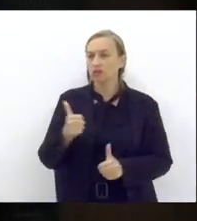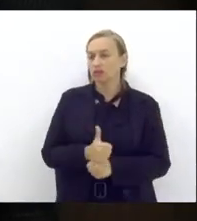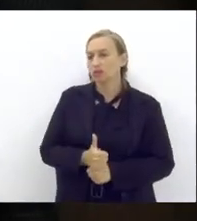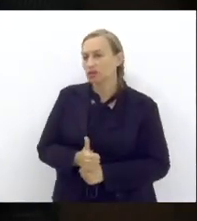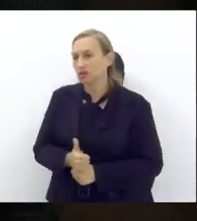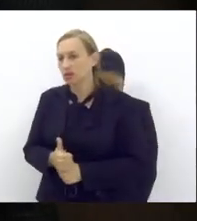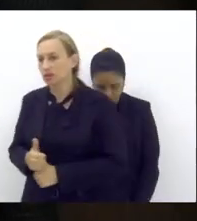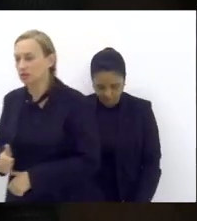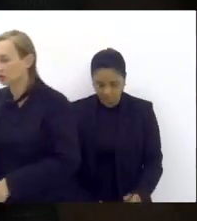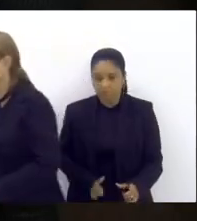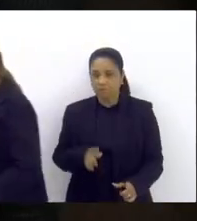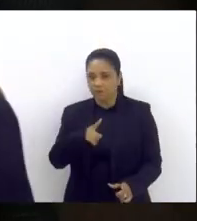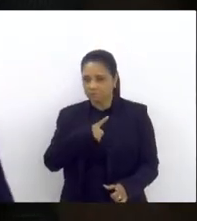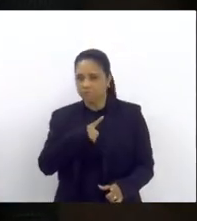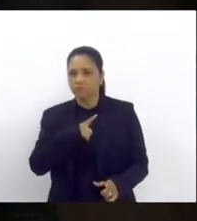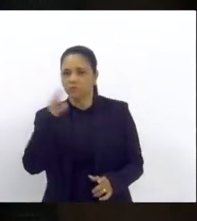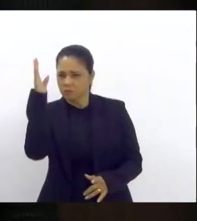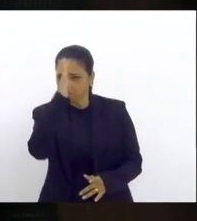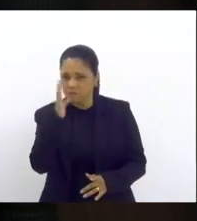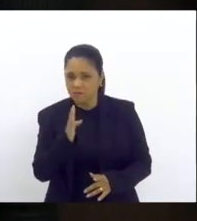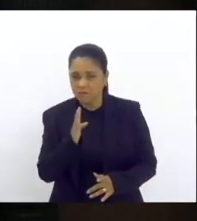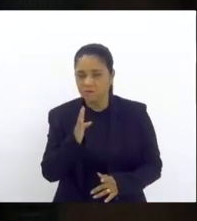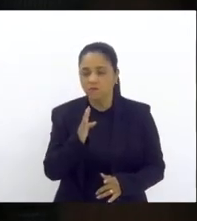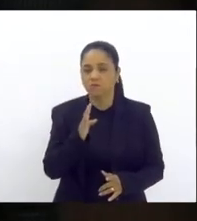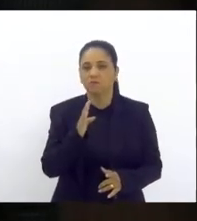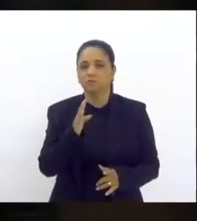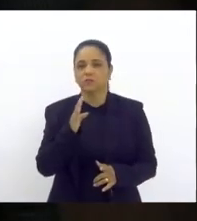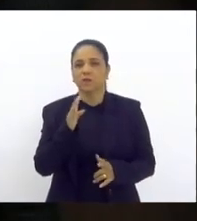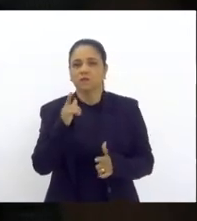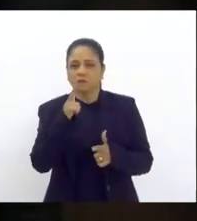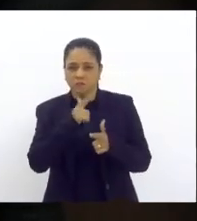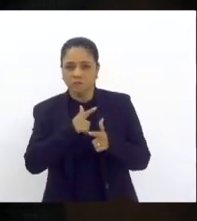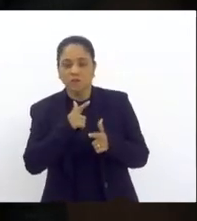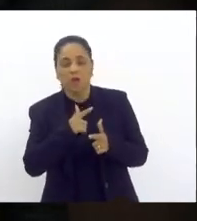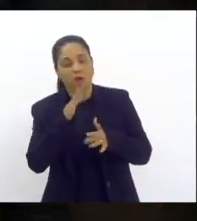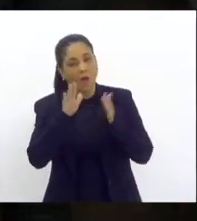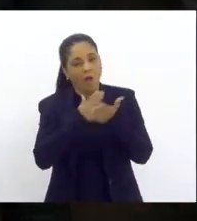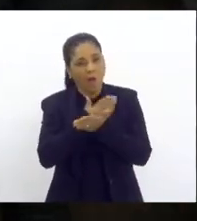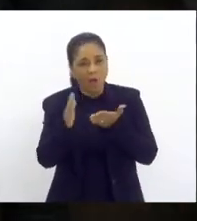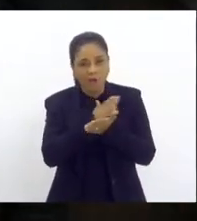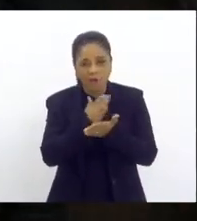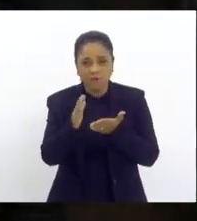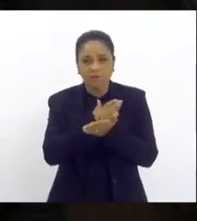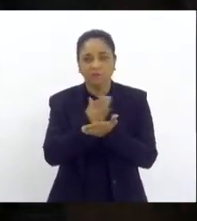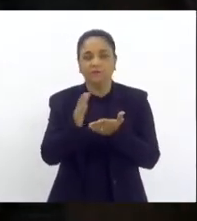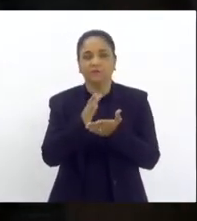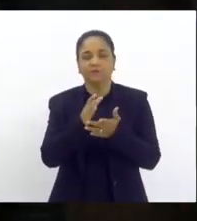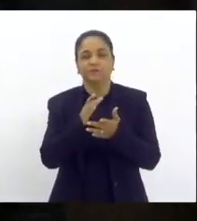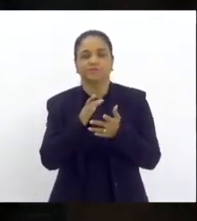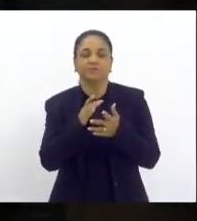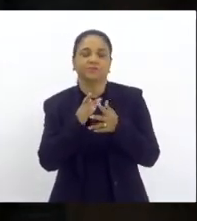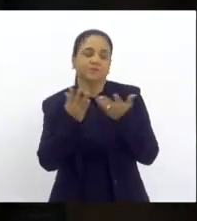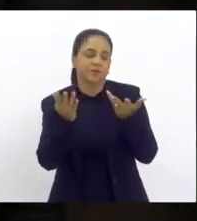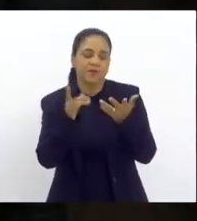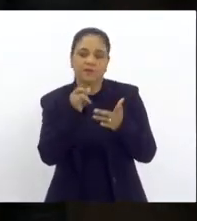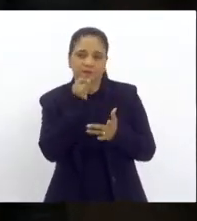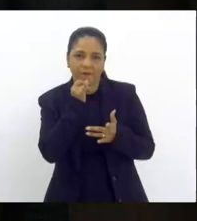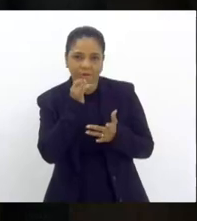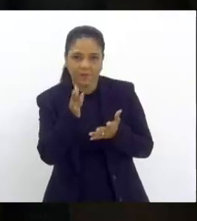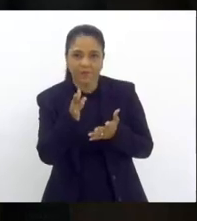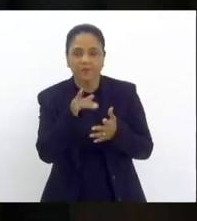bizarros, que devem também ser considerados, né? Eu acredito que todo mundo aqui concorda